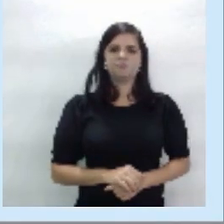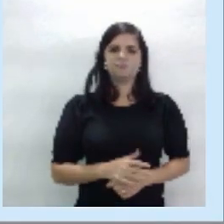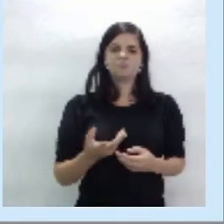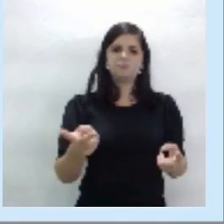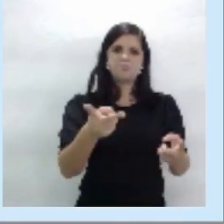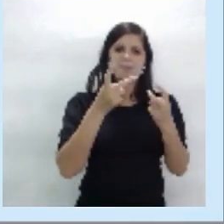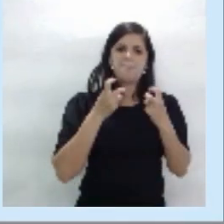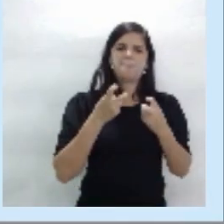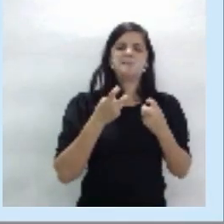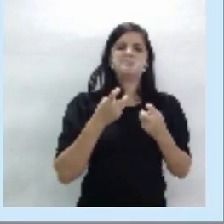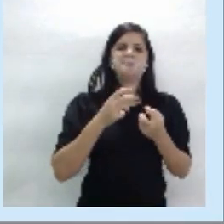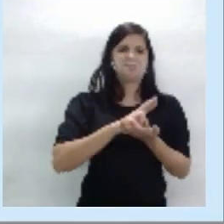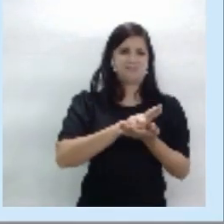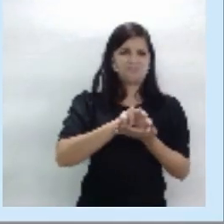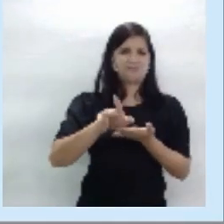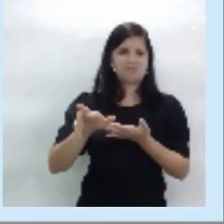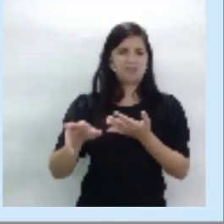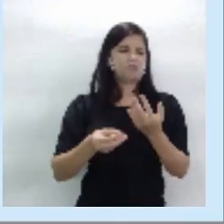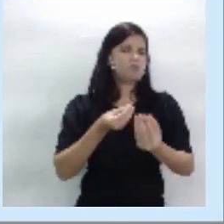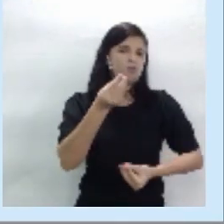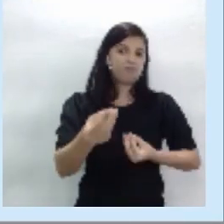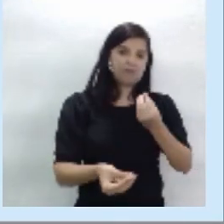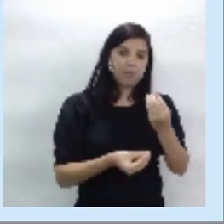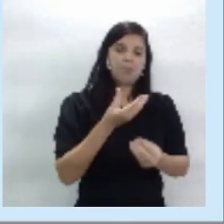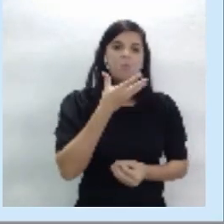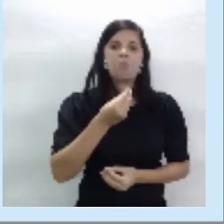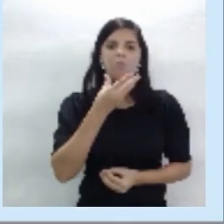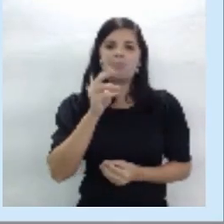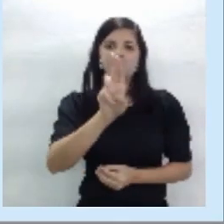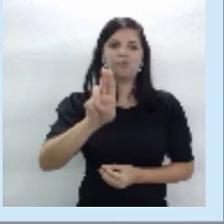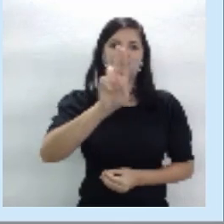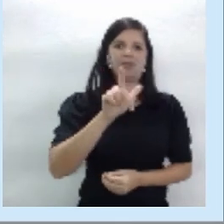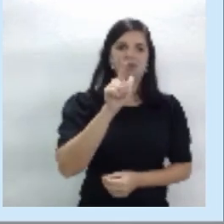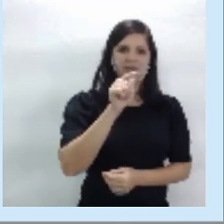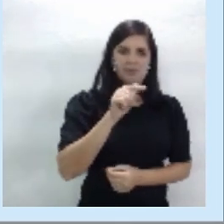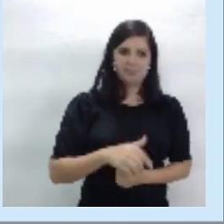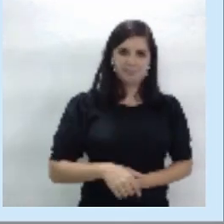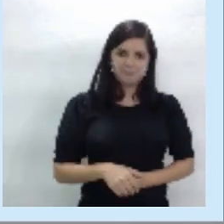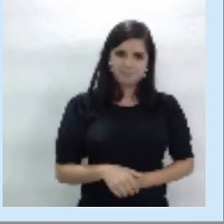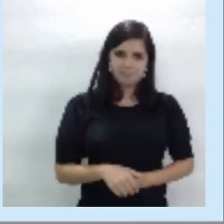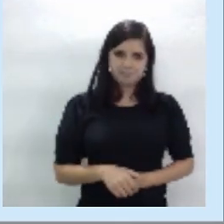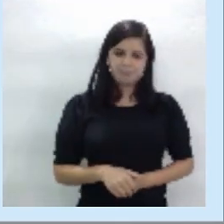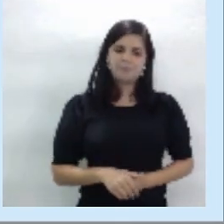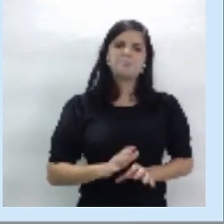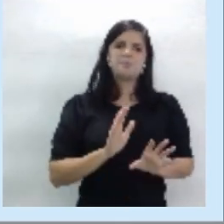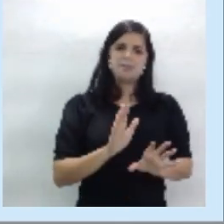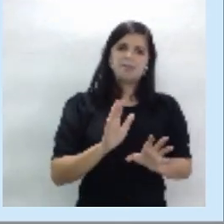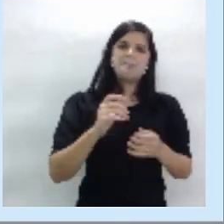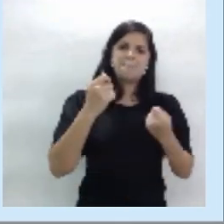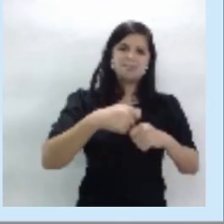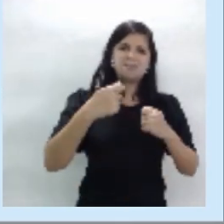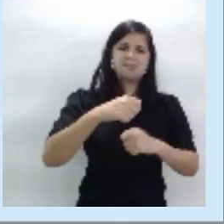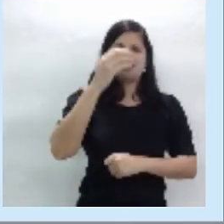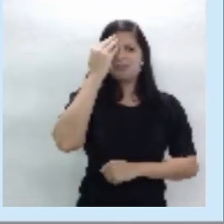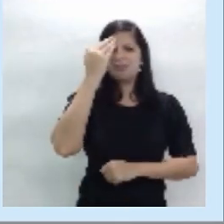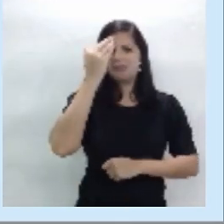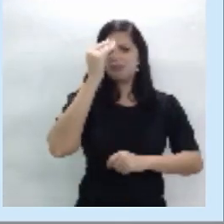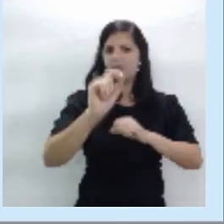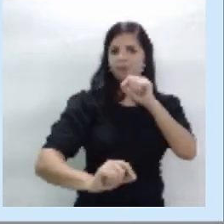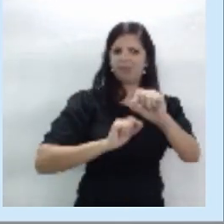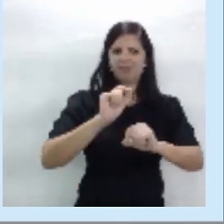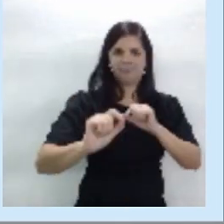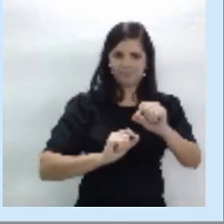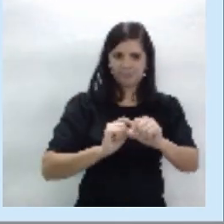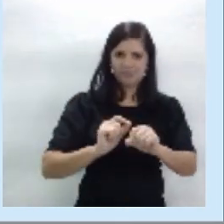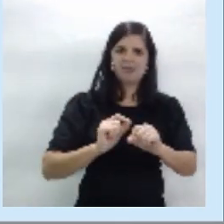está observando as diversas formas do homem utilizar a água. Tá? Mas a gente tem que entender também que existem